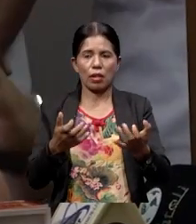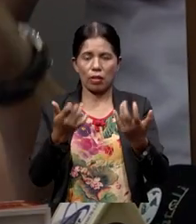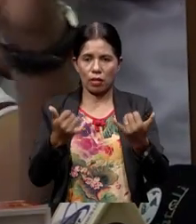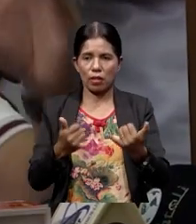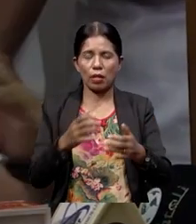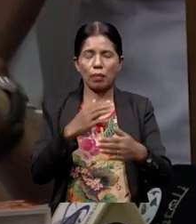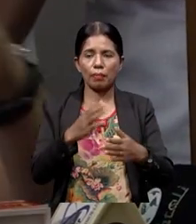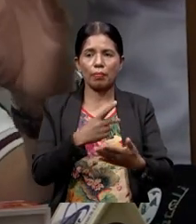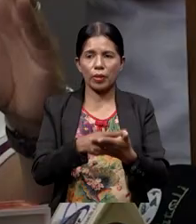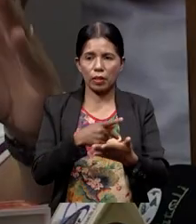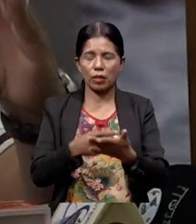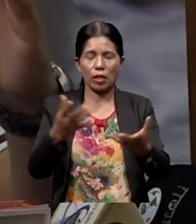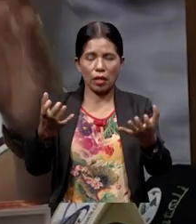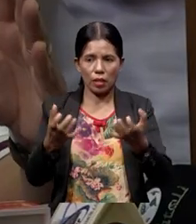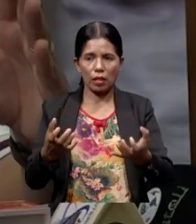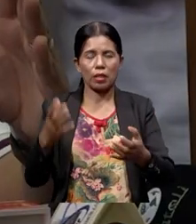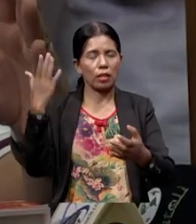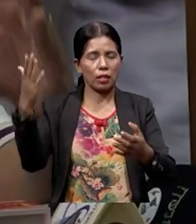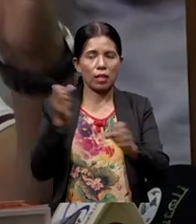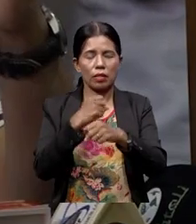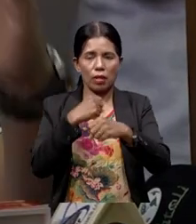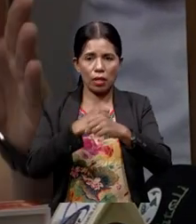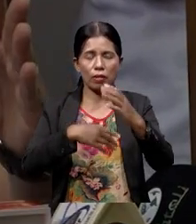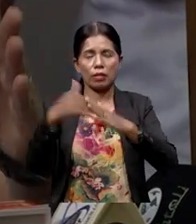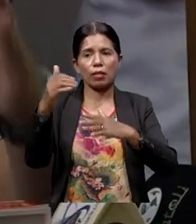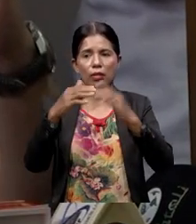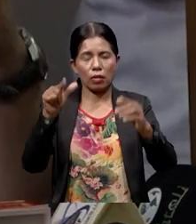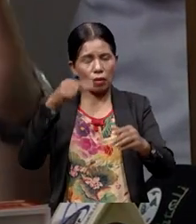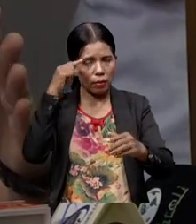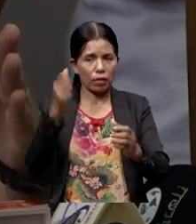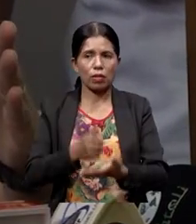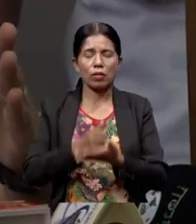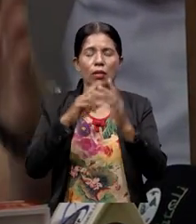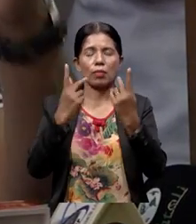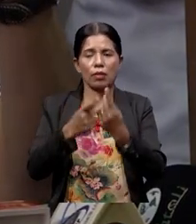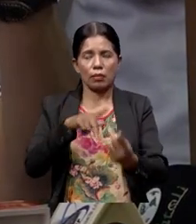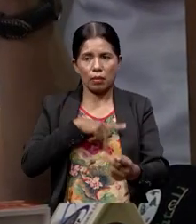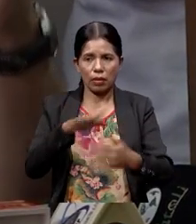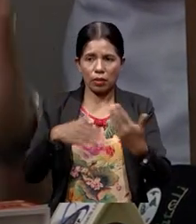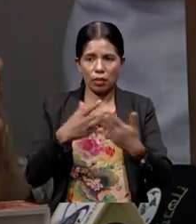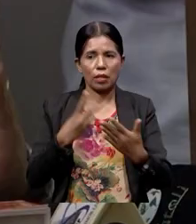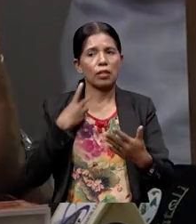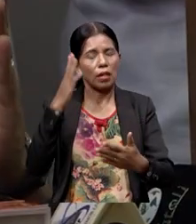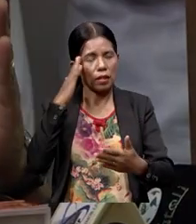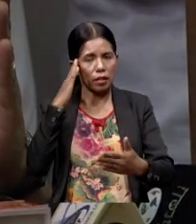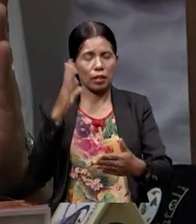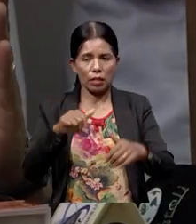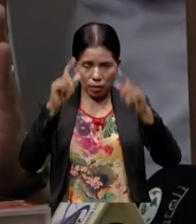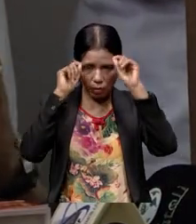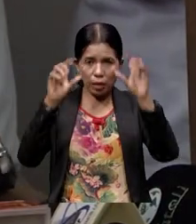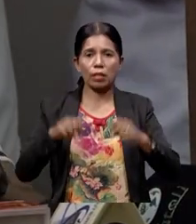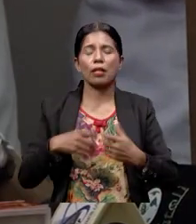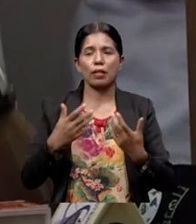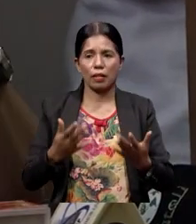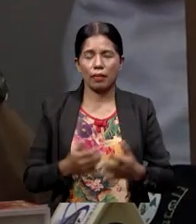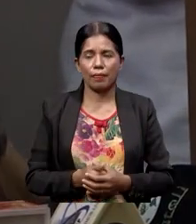é o projeto Ruma, a cara que tu não sabe, e a área de construção civil, a cara de intervenção do governo, a ajuda do setor privado hira. E está tendo a empresa de construção civil e Timor-Leste hira.